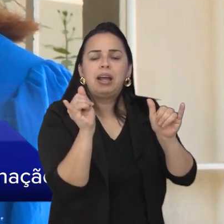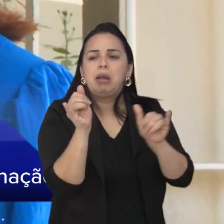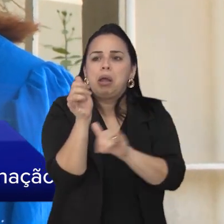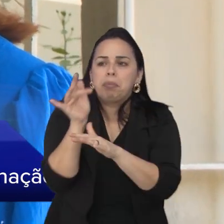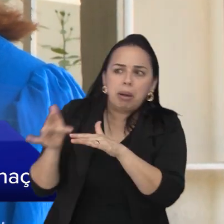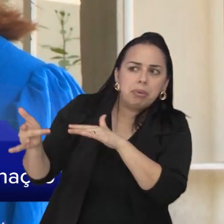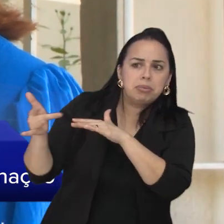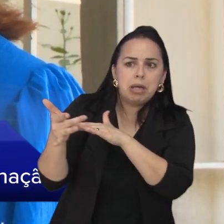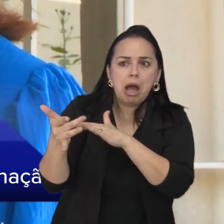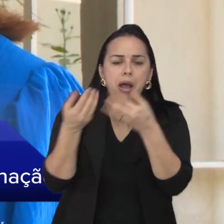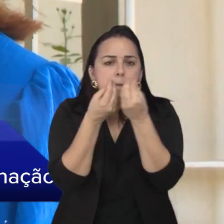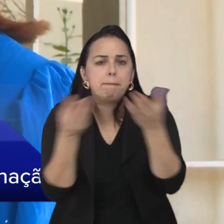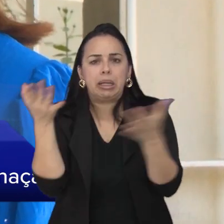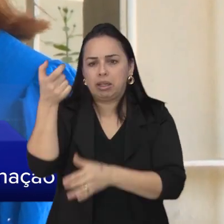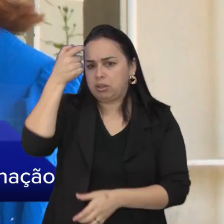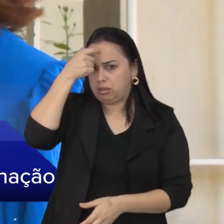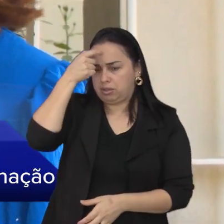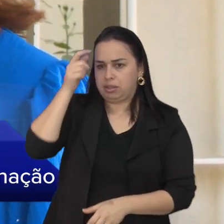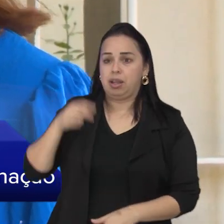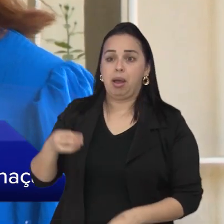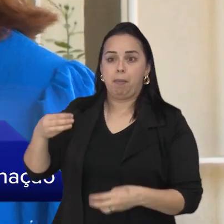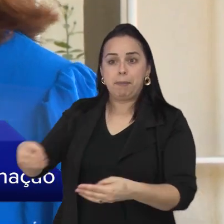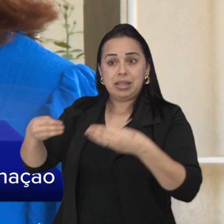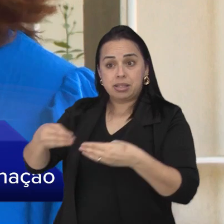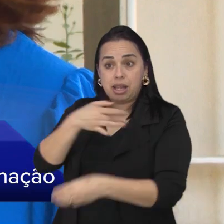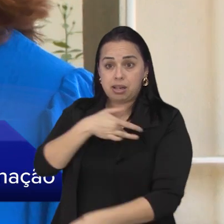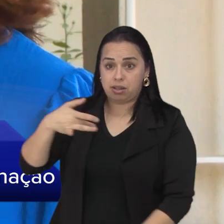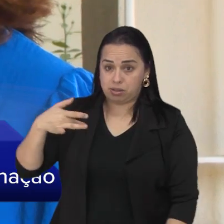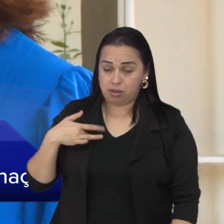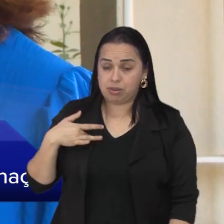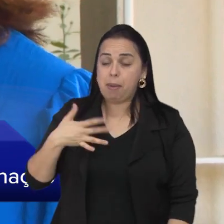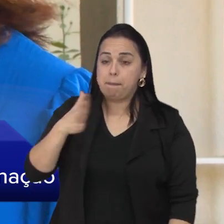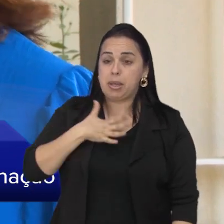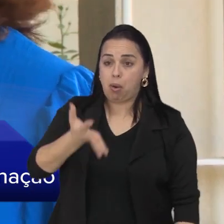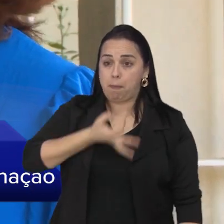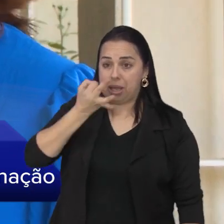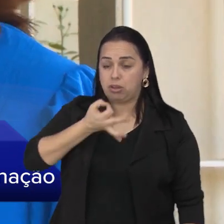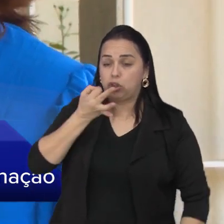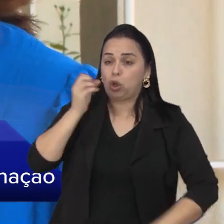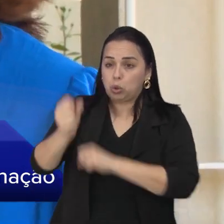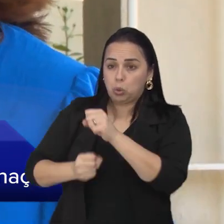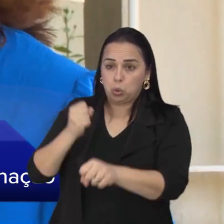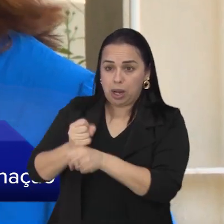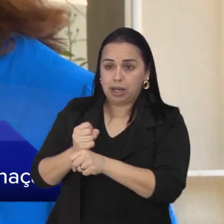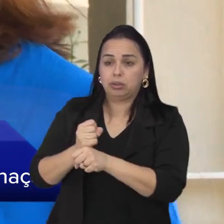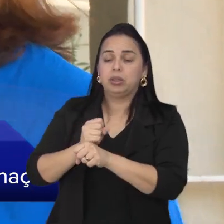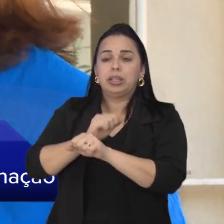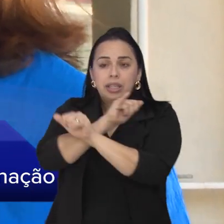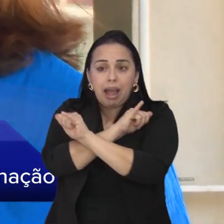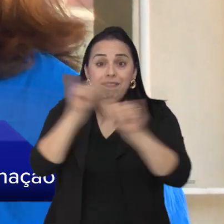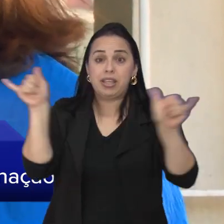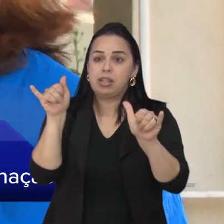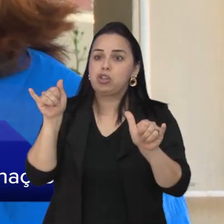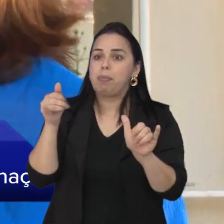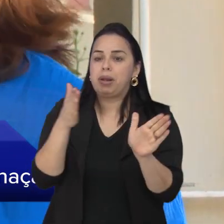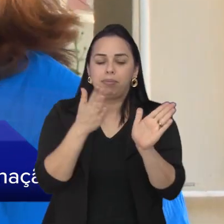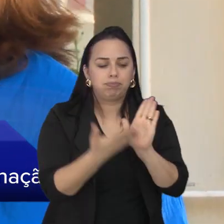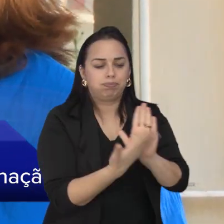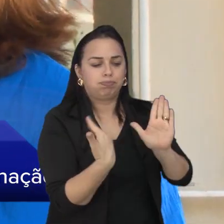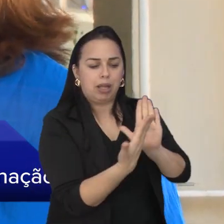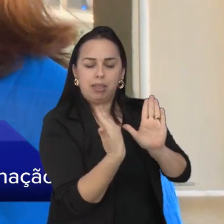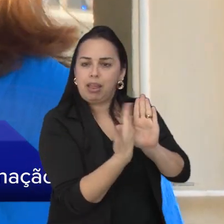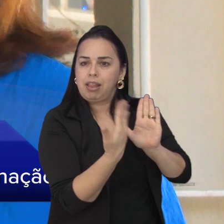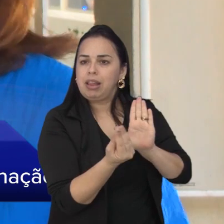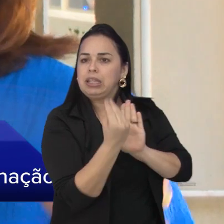divulgação, né? É por meio da divulgação, para conscientizar? Isso, é por meio do Ministério da Saúde. Eu acredito que a gente todo ano tem uma campanha que chama de atualização de caderneta